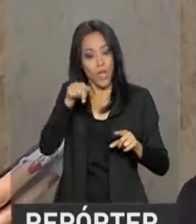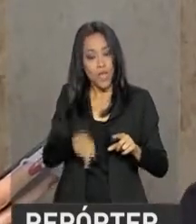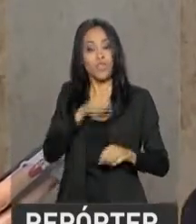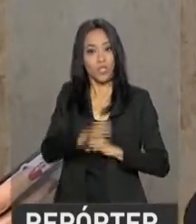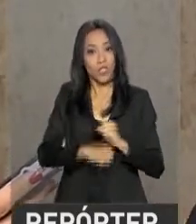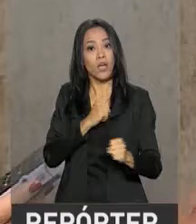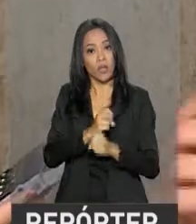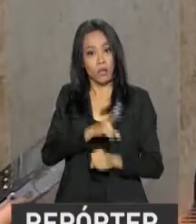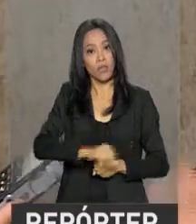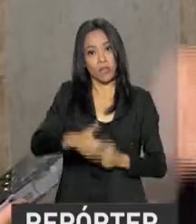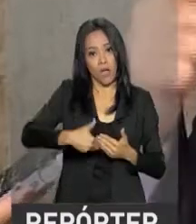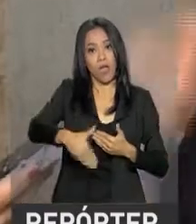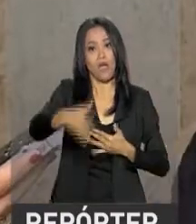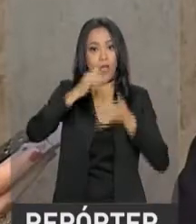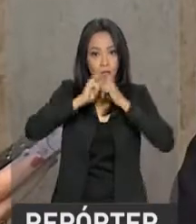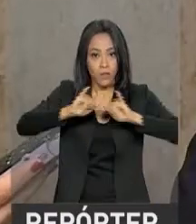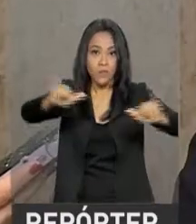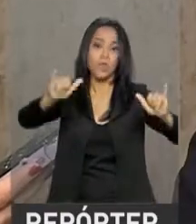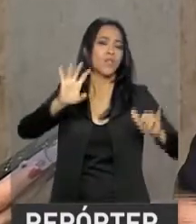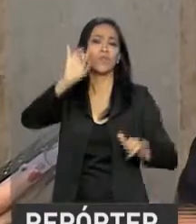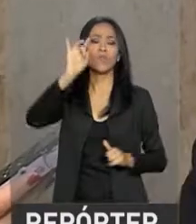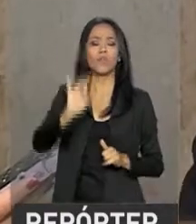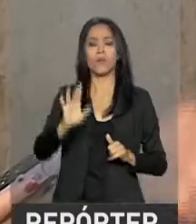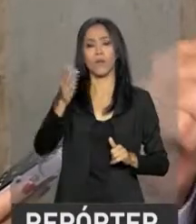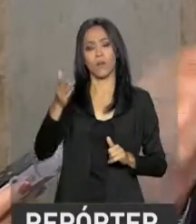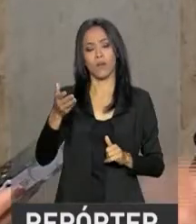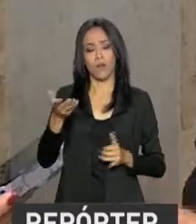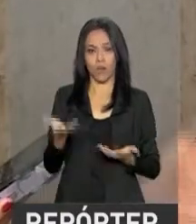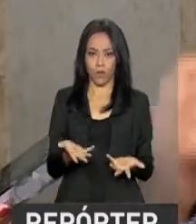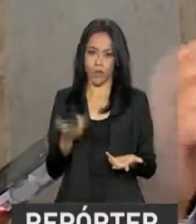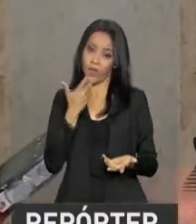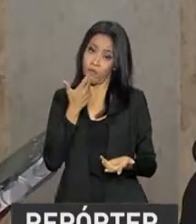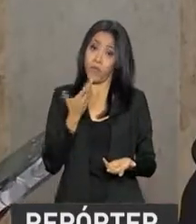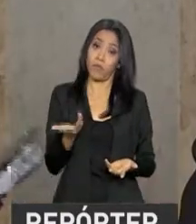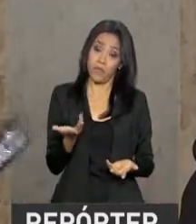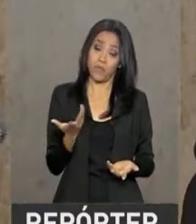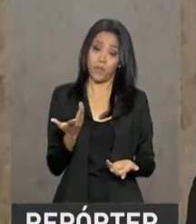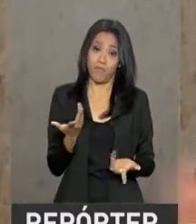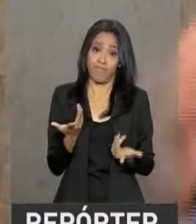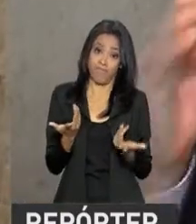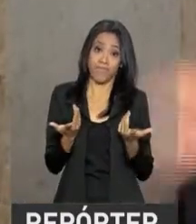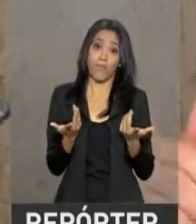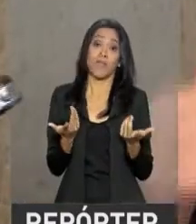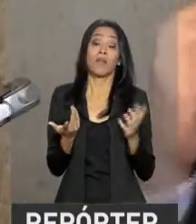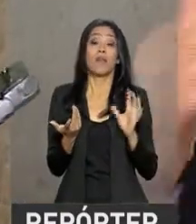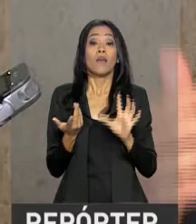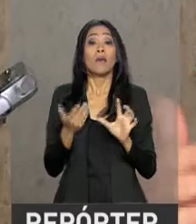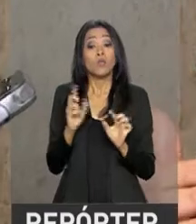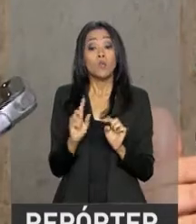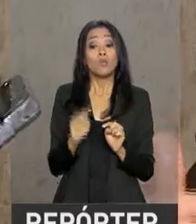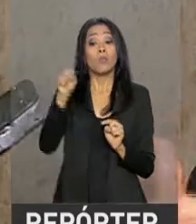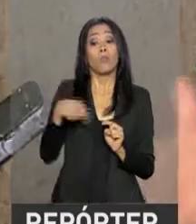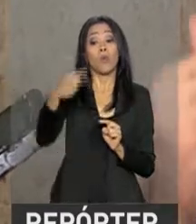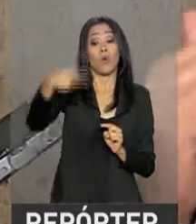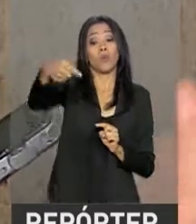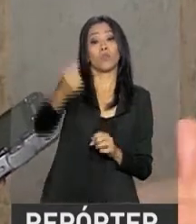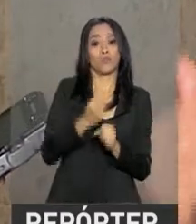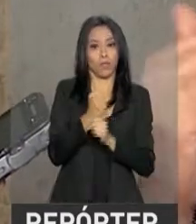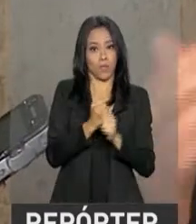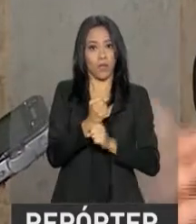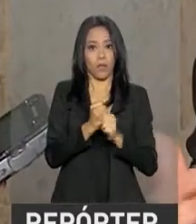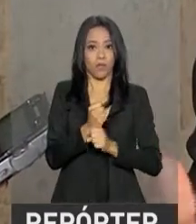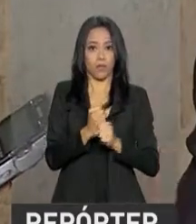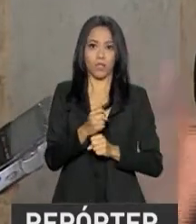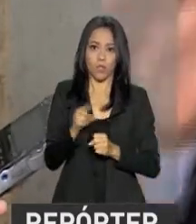anunciados e eles virão não só agora agora eu diria que - projeto mas sobretudo os próximos anos serão recursos